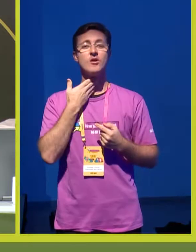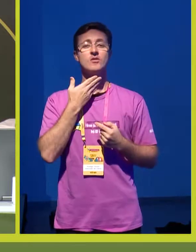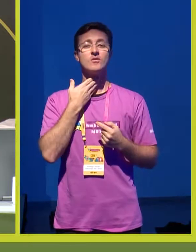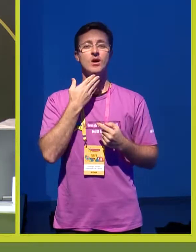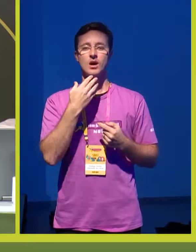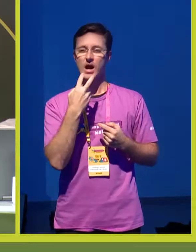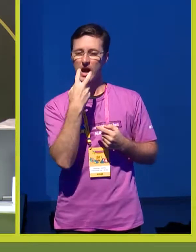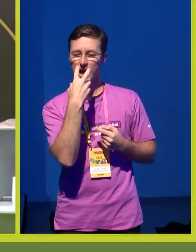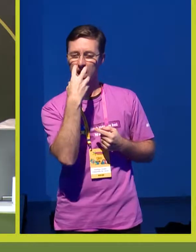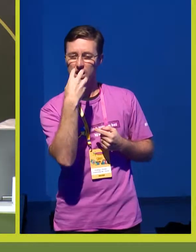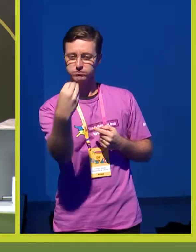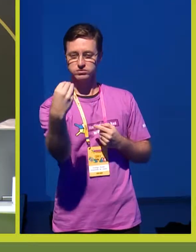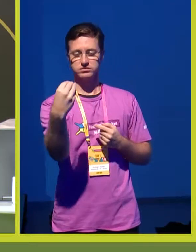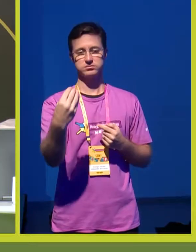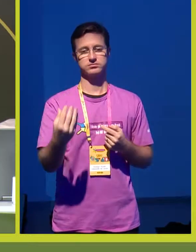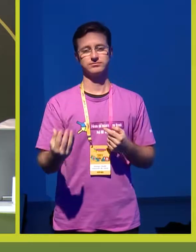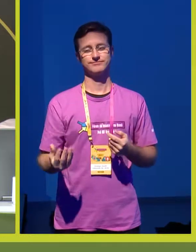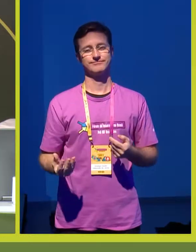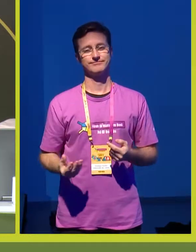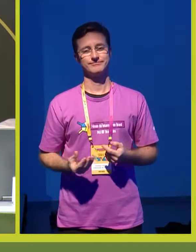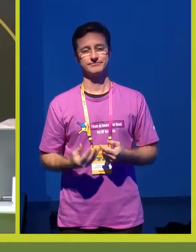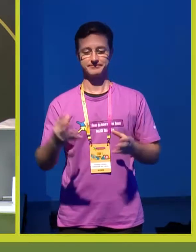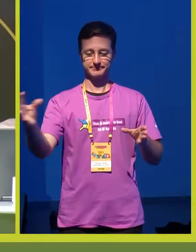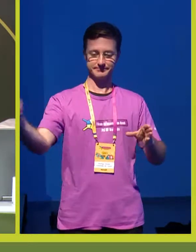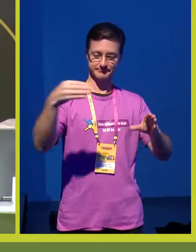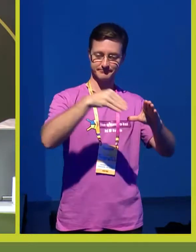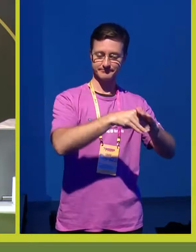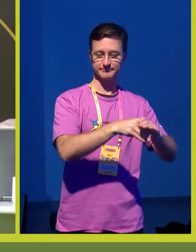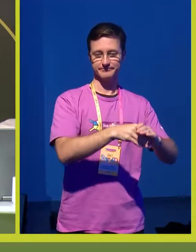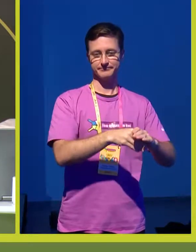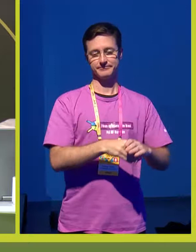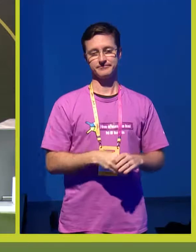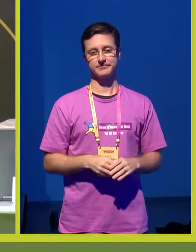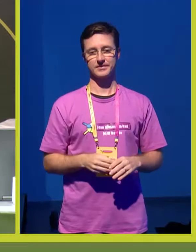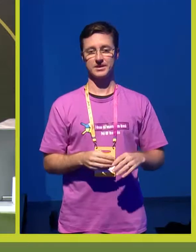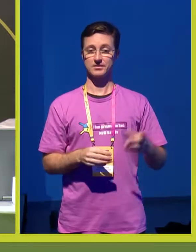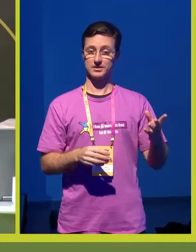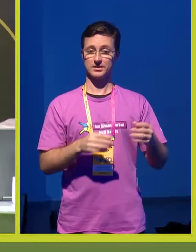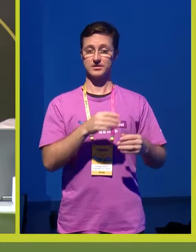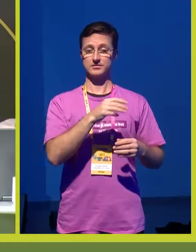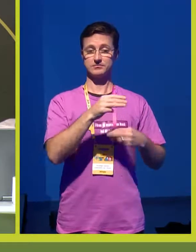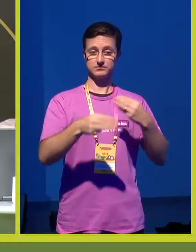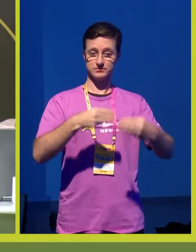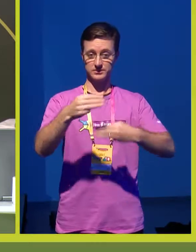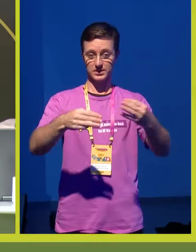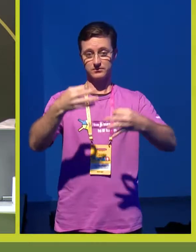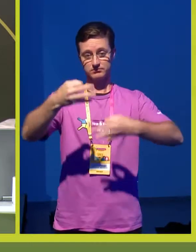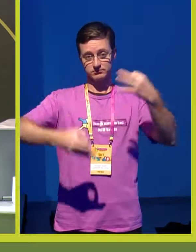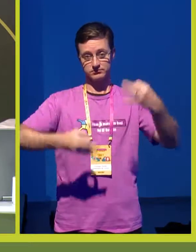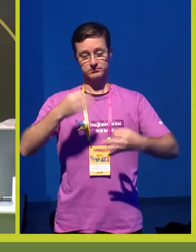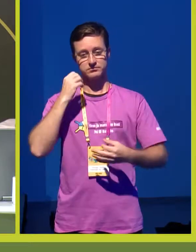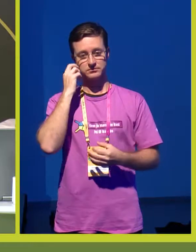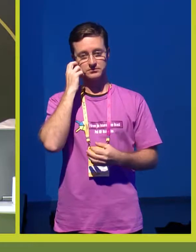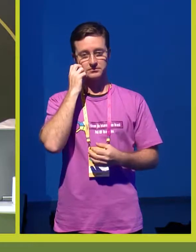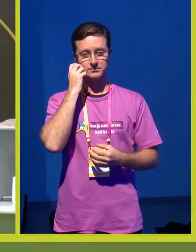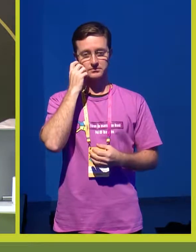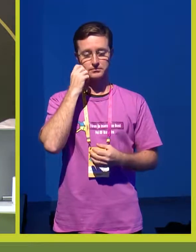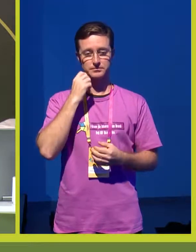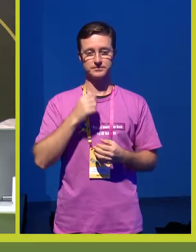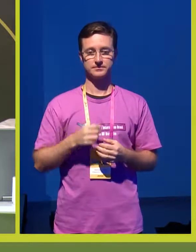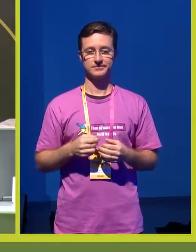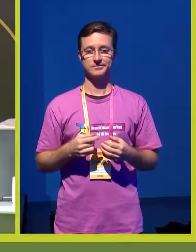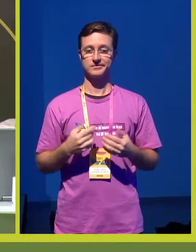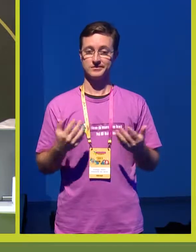Isso na esteira do pacote anticrime apresentado pelo Ministério da Justiça. Isso ajudaria